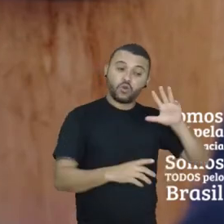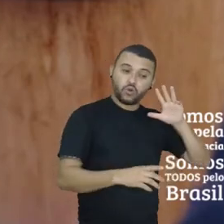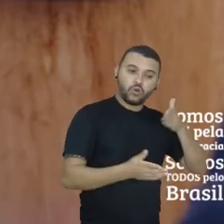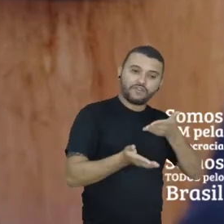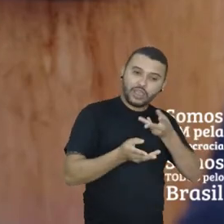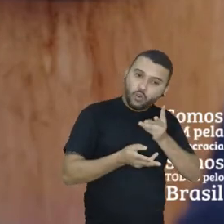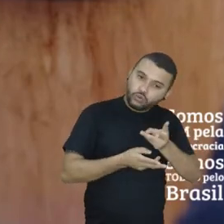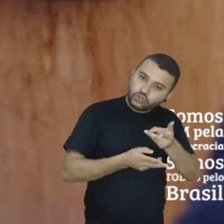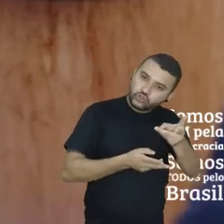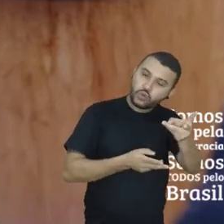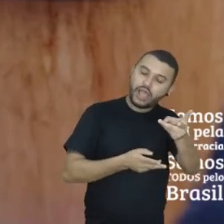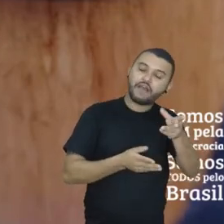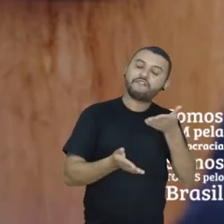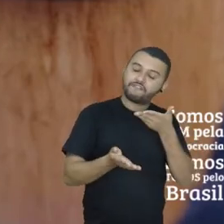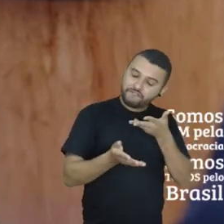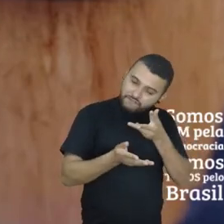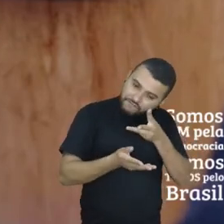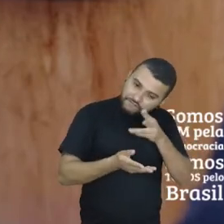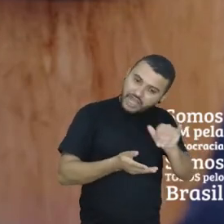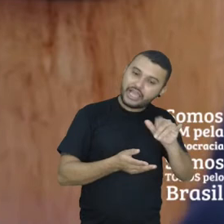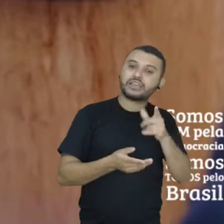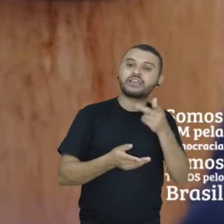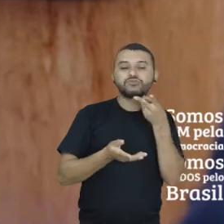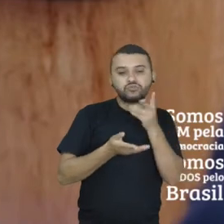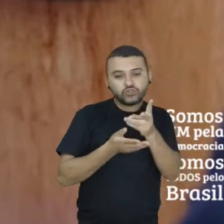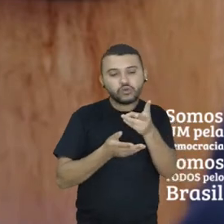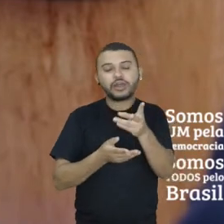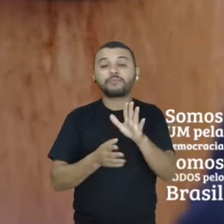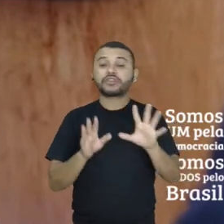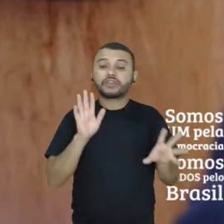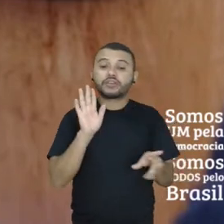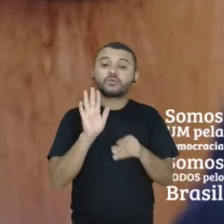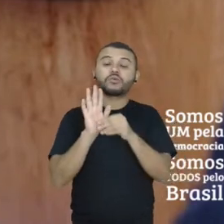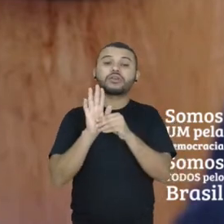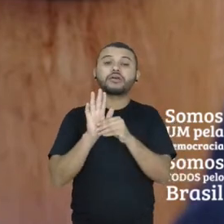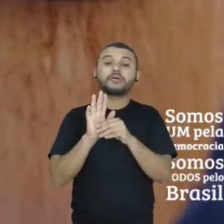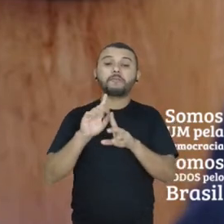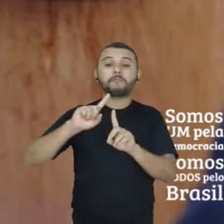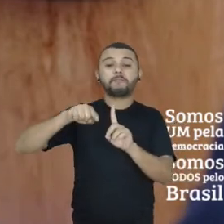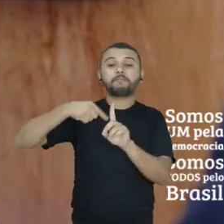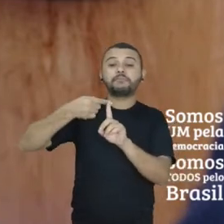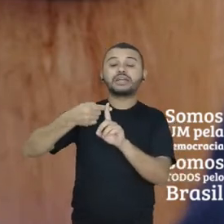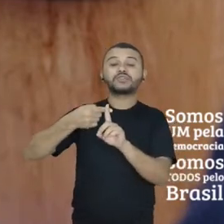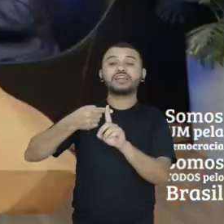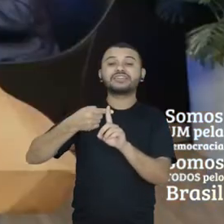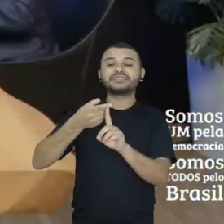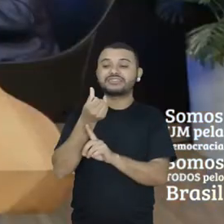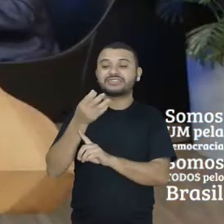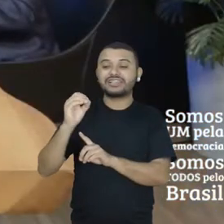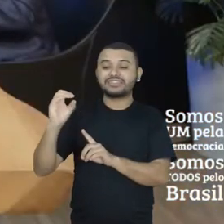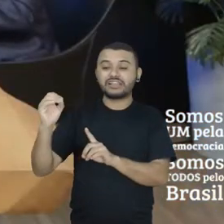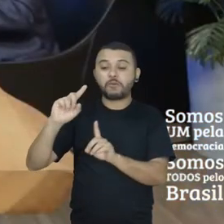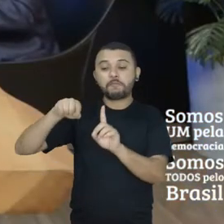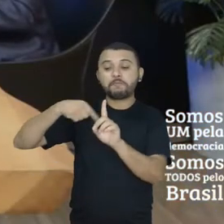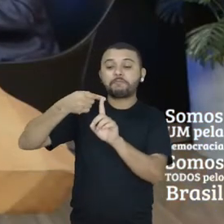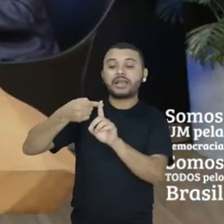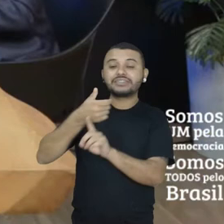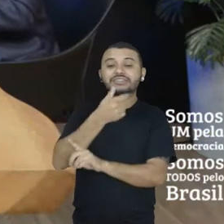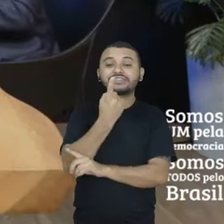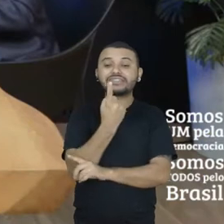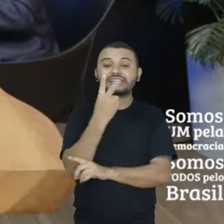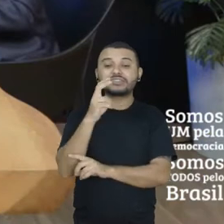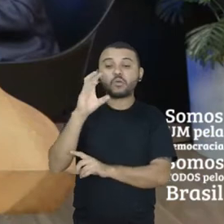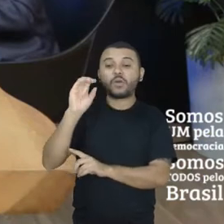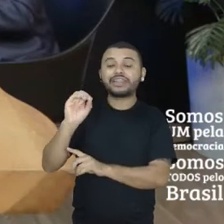vamos manter os R$600. E vamos incluir R$150 a mais para a família que